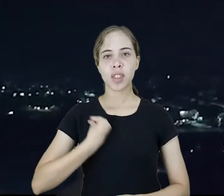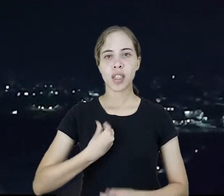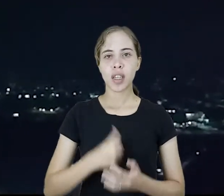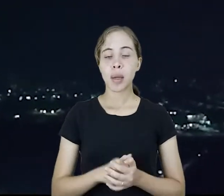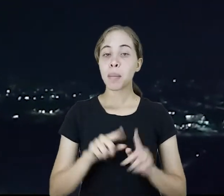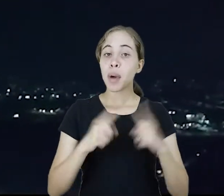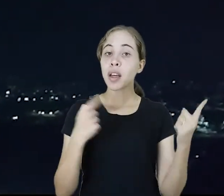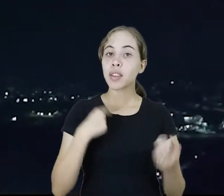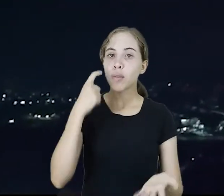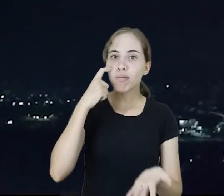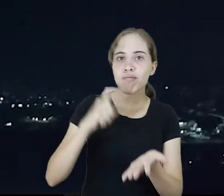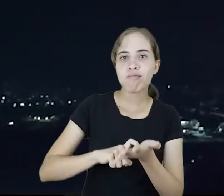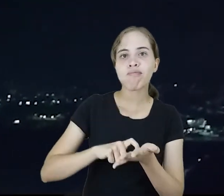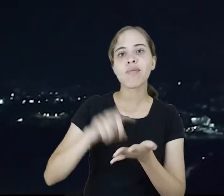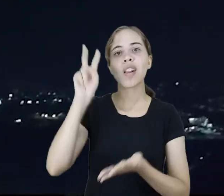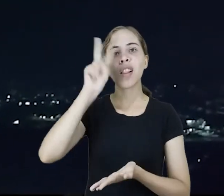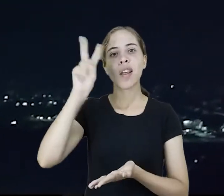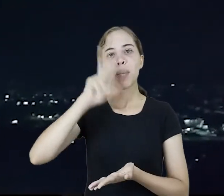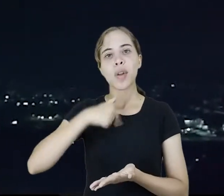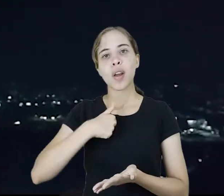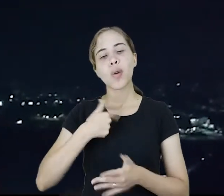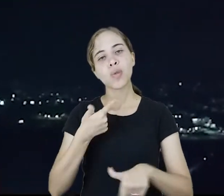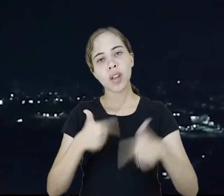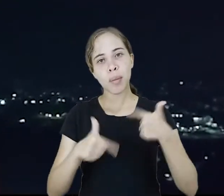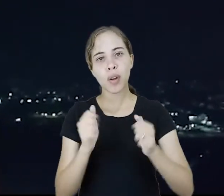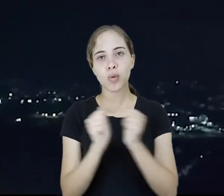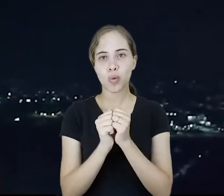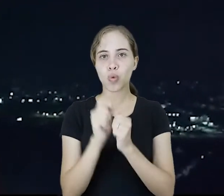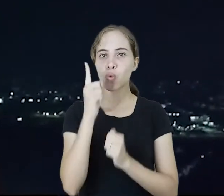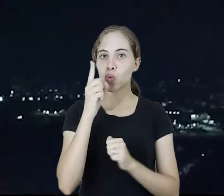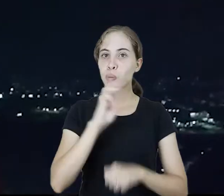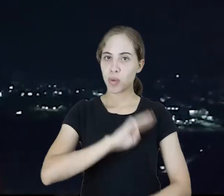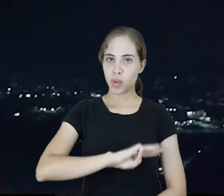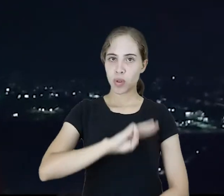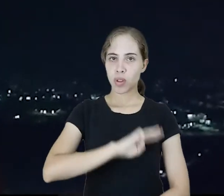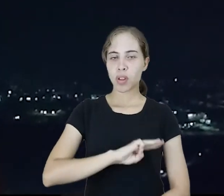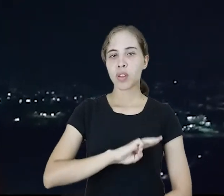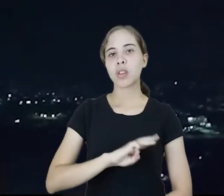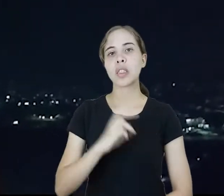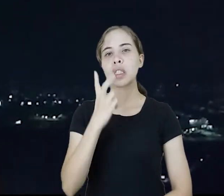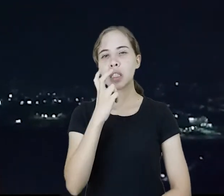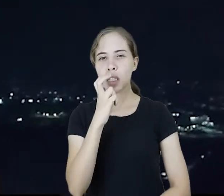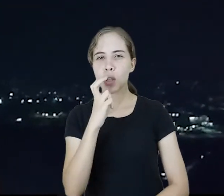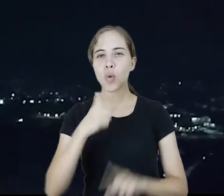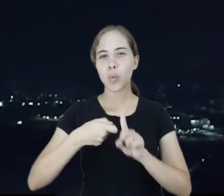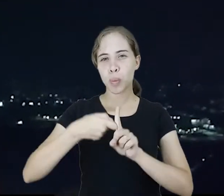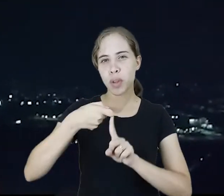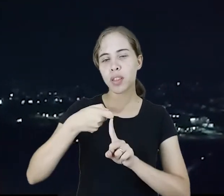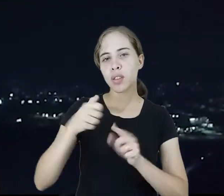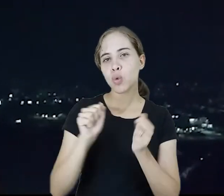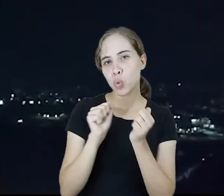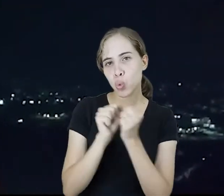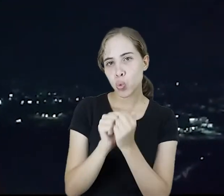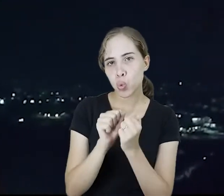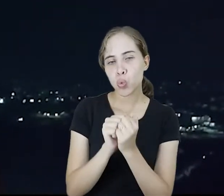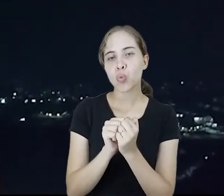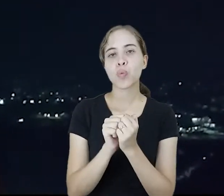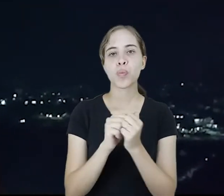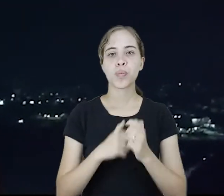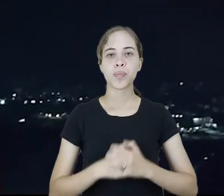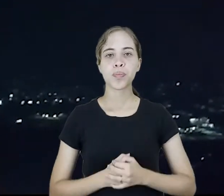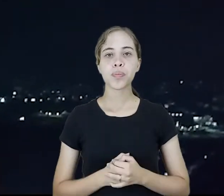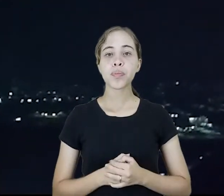eu me recordo de um período que eu trabalhei como missionário. Ficamos juntos por 5 meses e